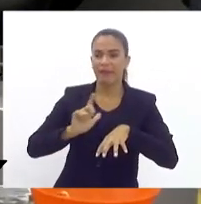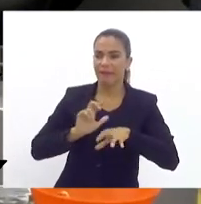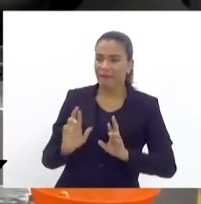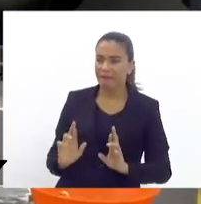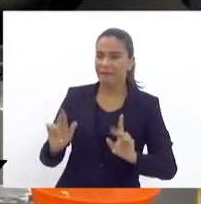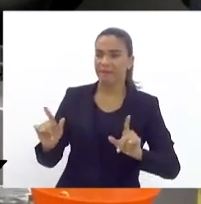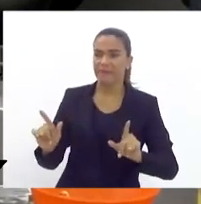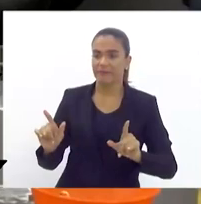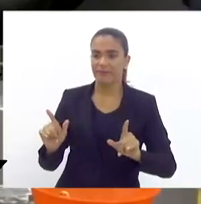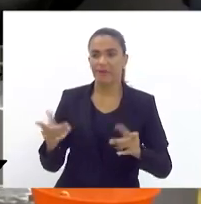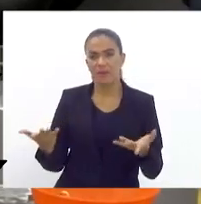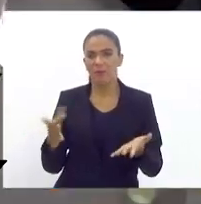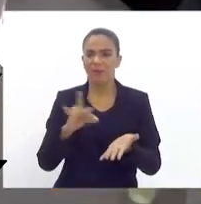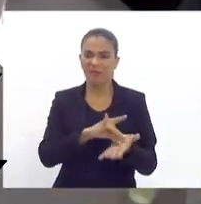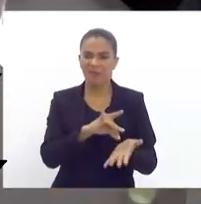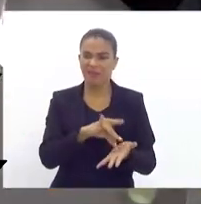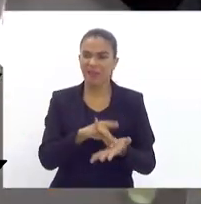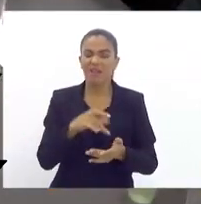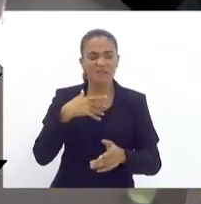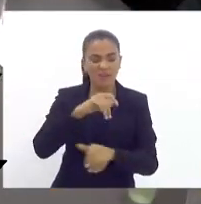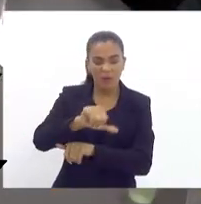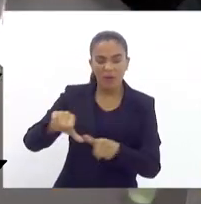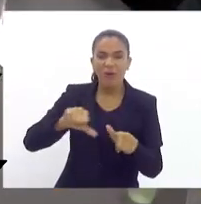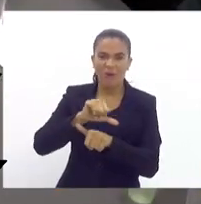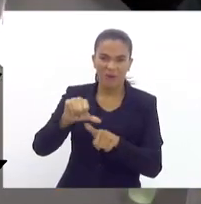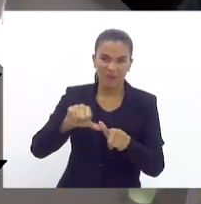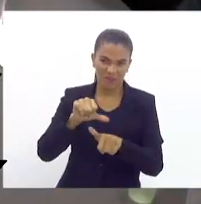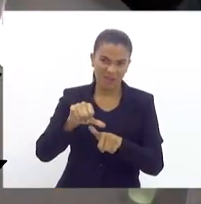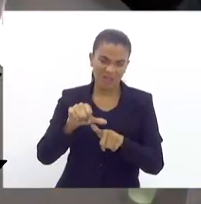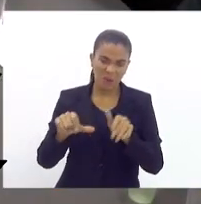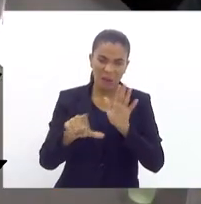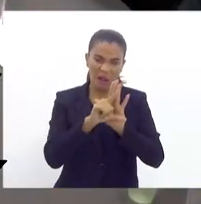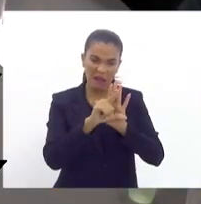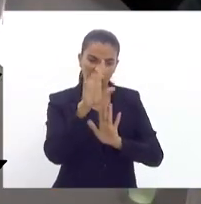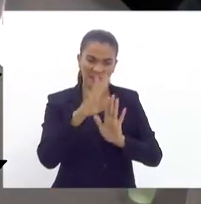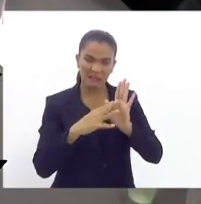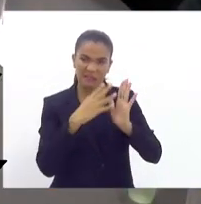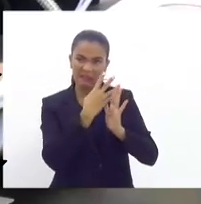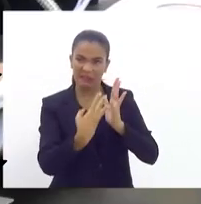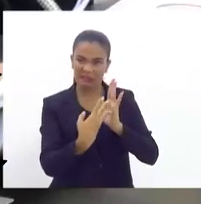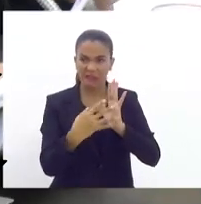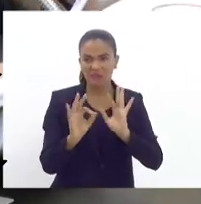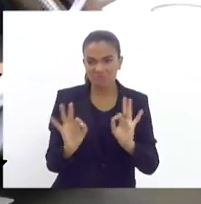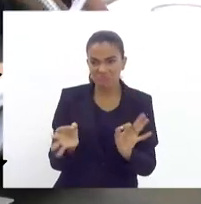não, então como na verdade está fazendo uma alteração à lei de calendário,